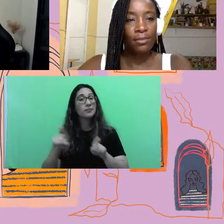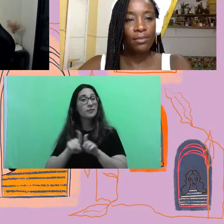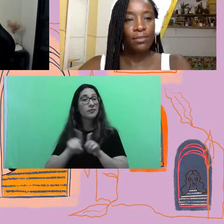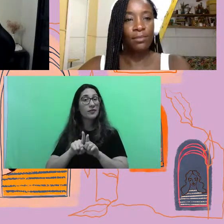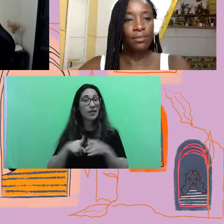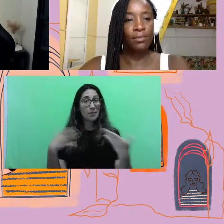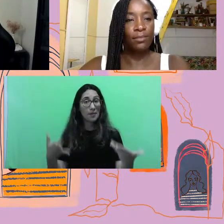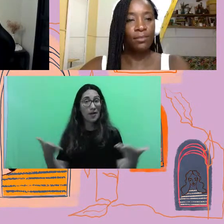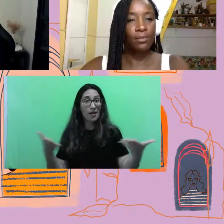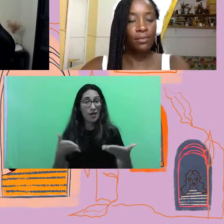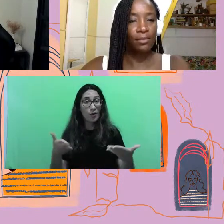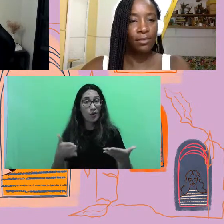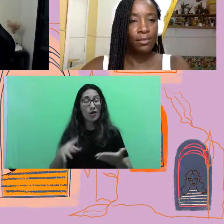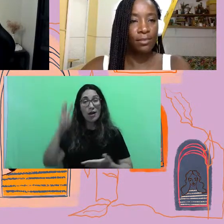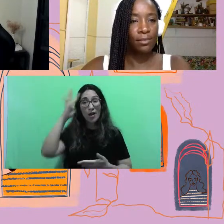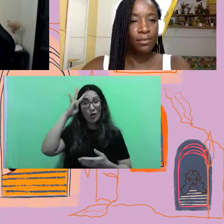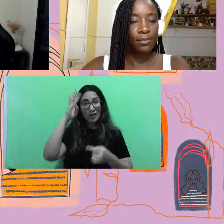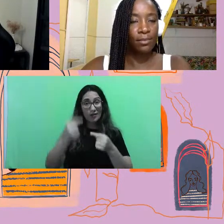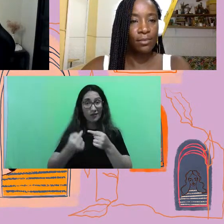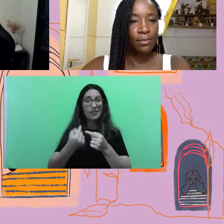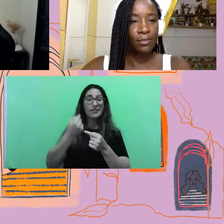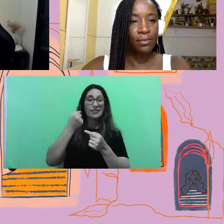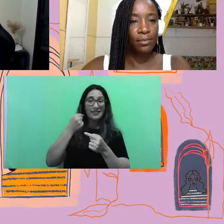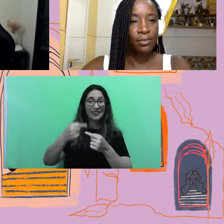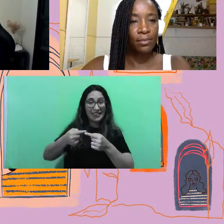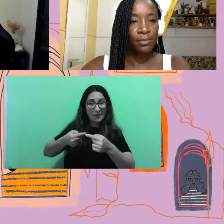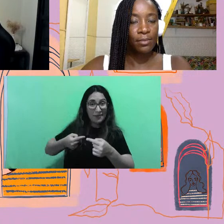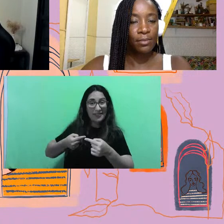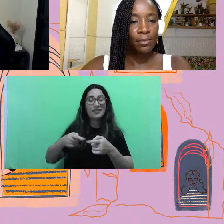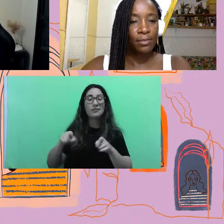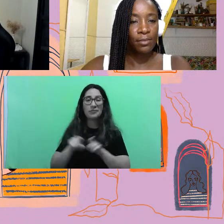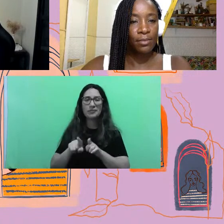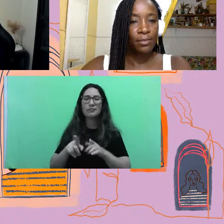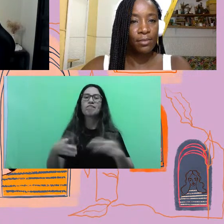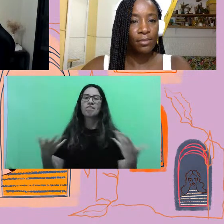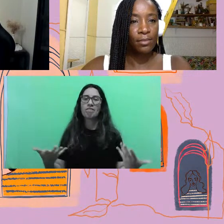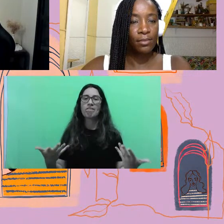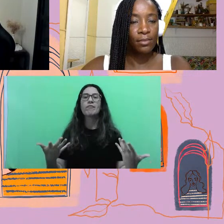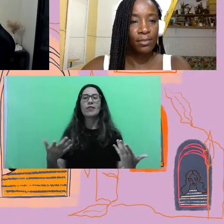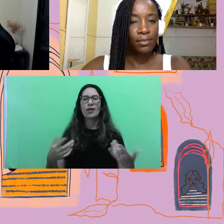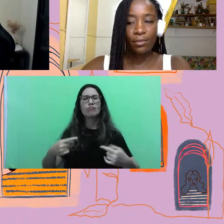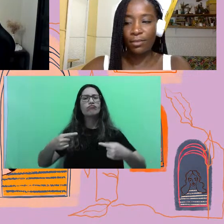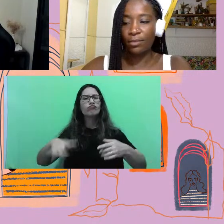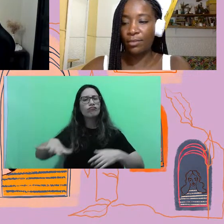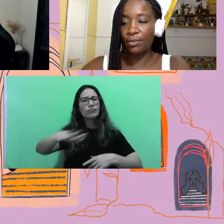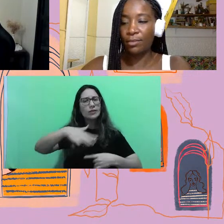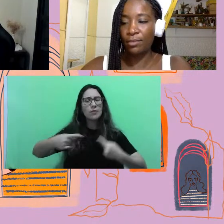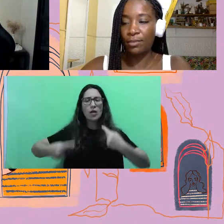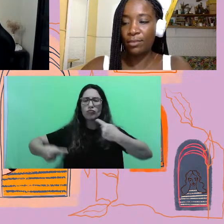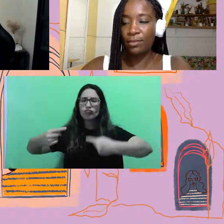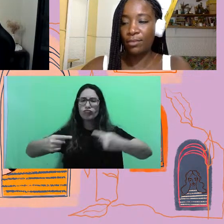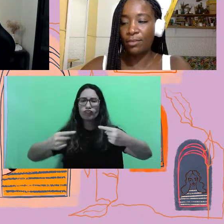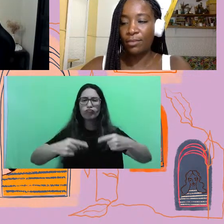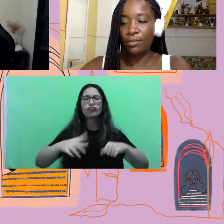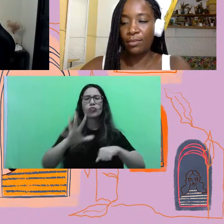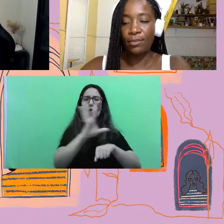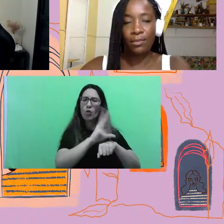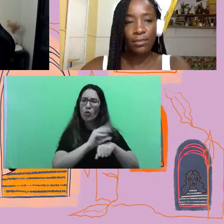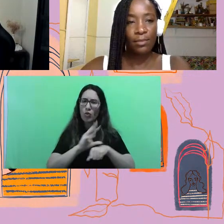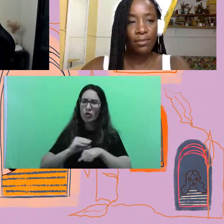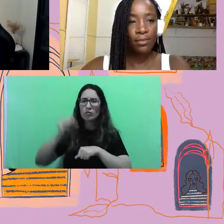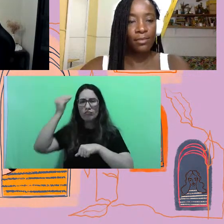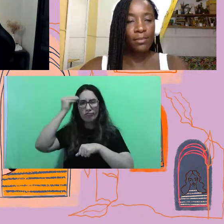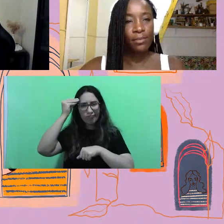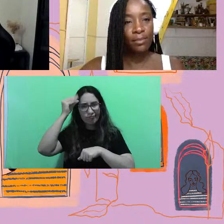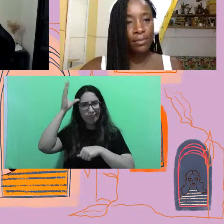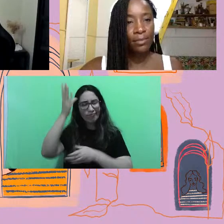nessa edição, né, na quarta-feira. É um espaço que possibilita essas trocas, é muito importante